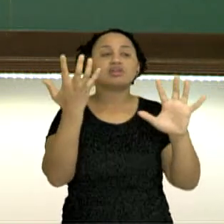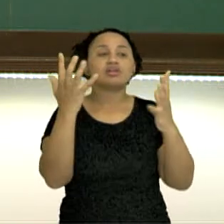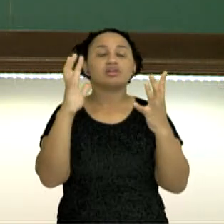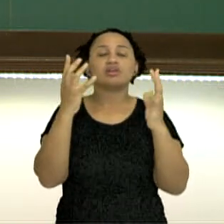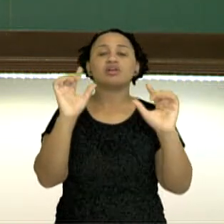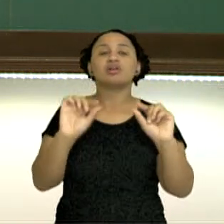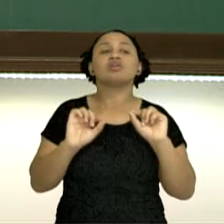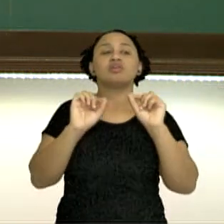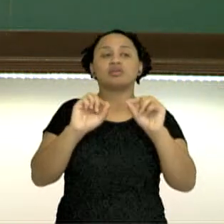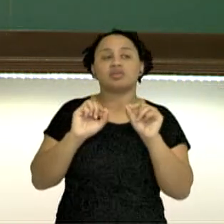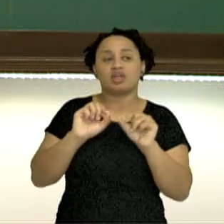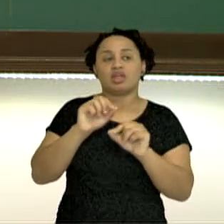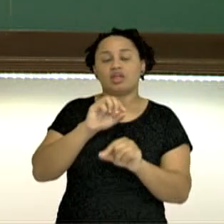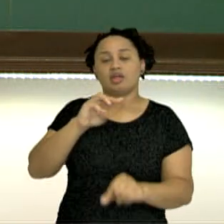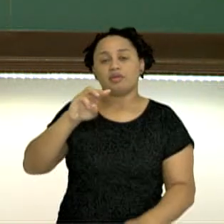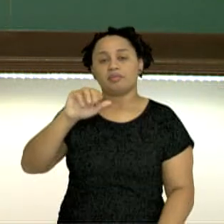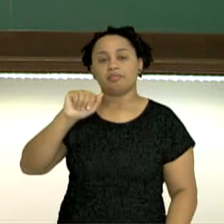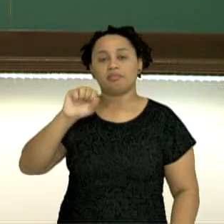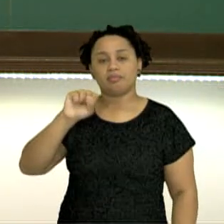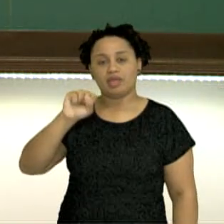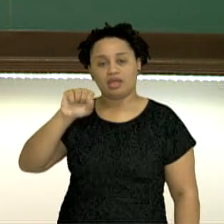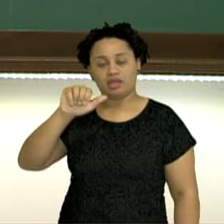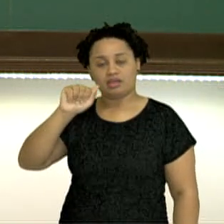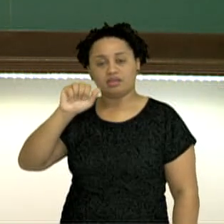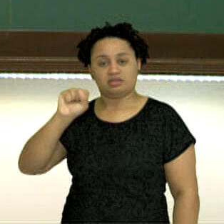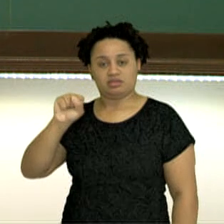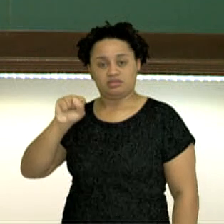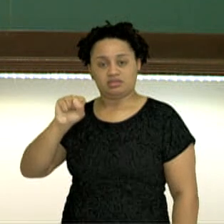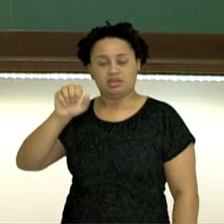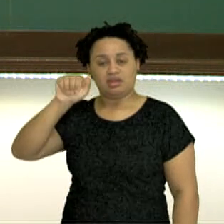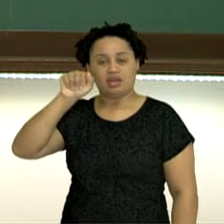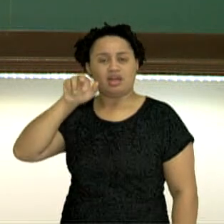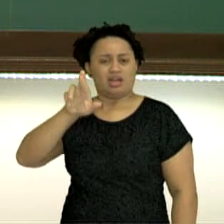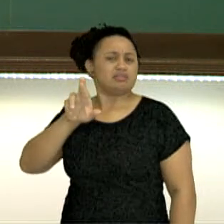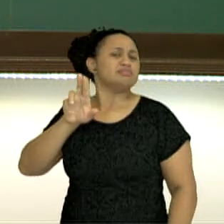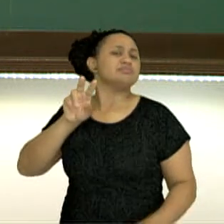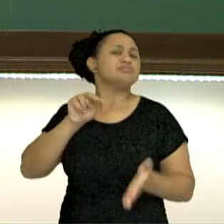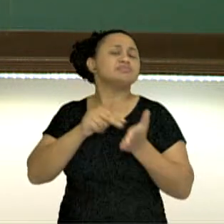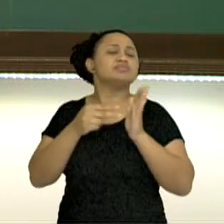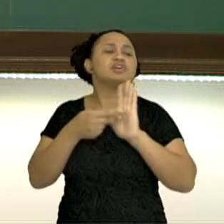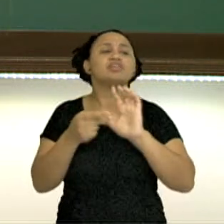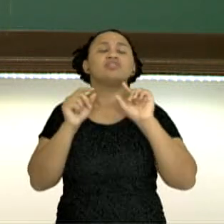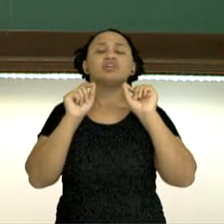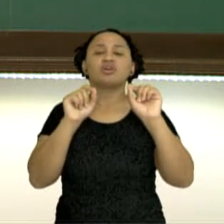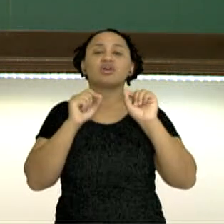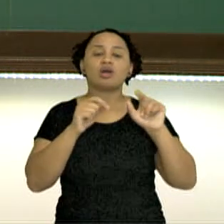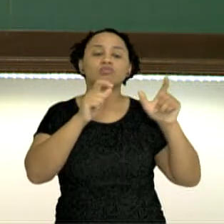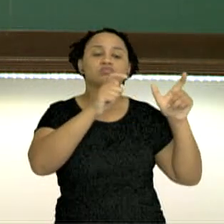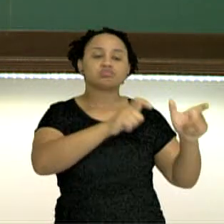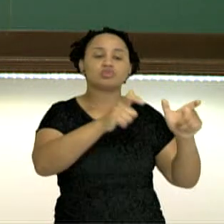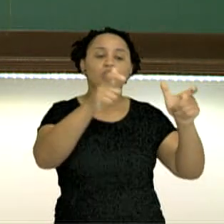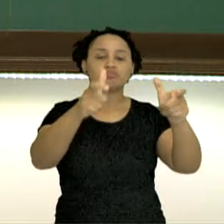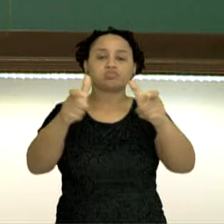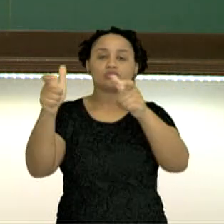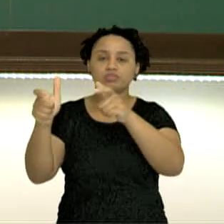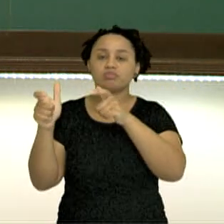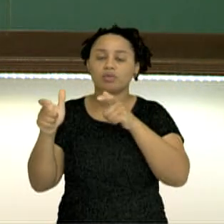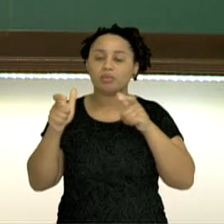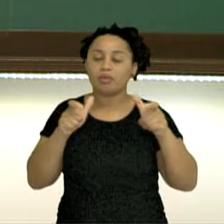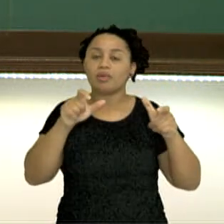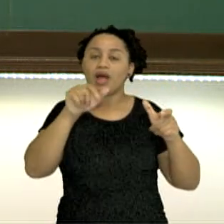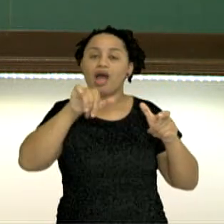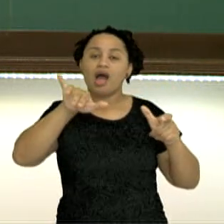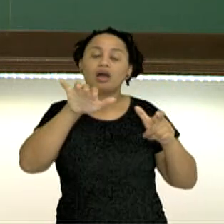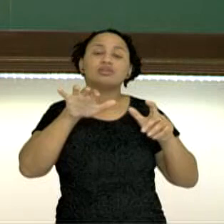de ar. E quando a gente fala em massas de ar, nós estamos falando de grandes blocos de atmosfera, de ar, que estão